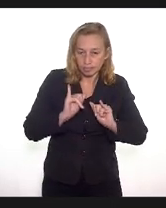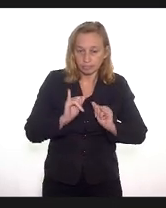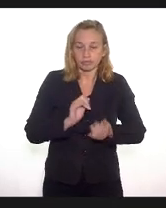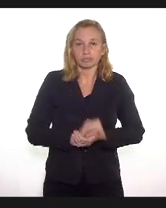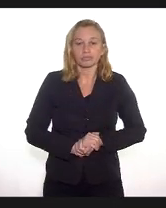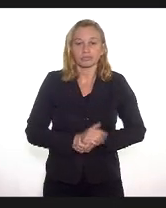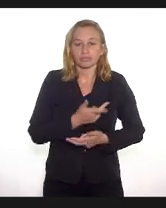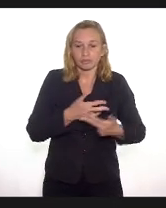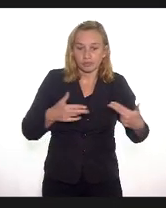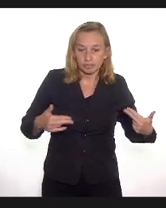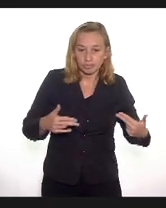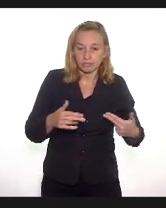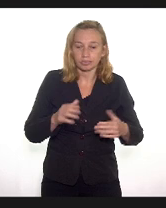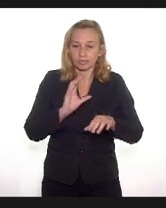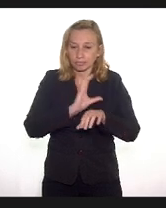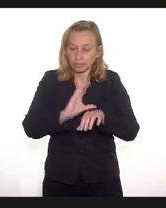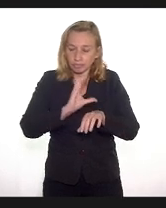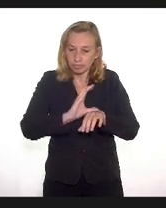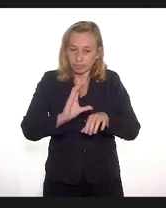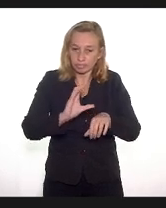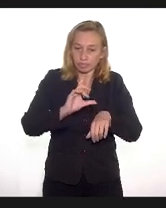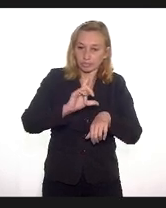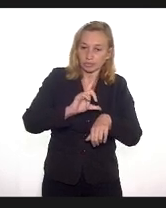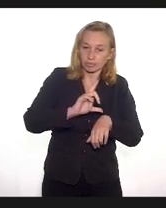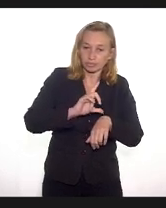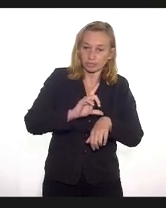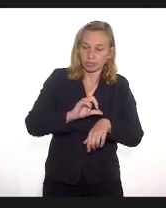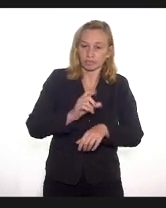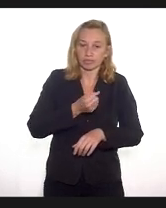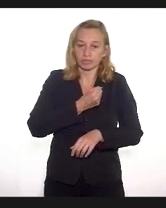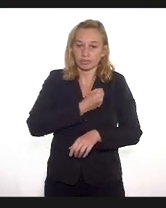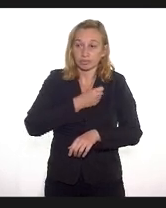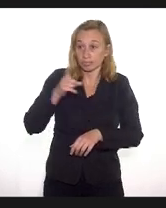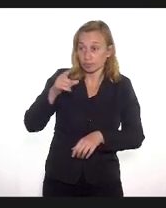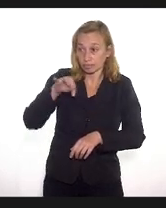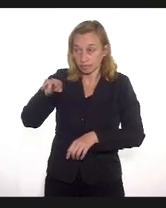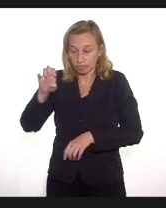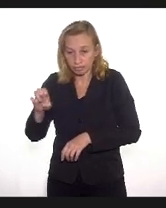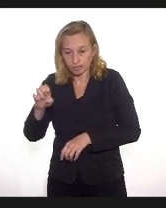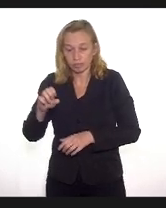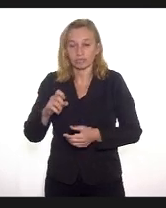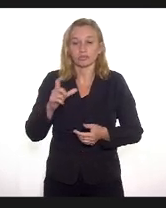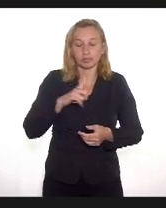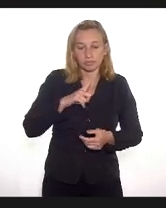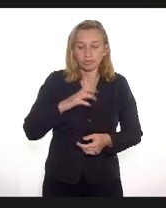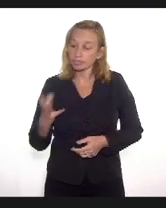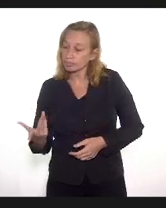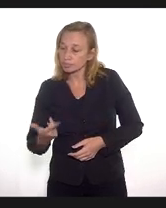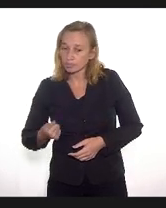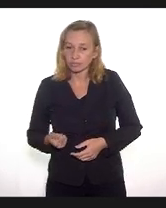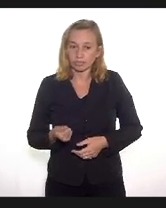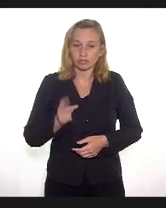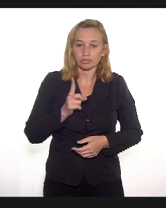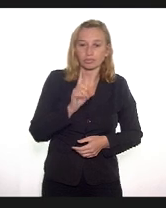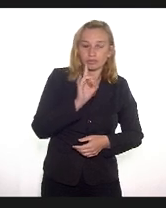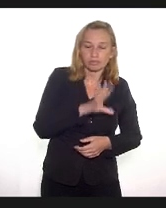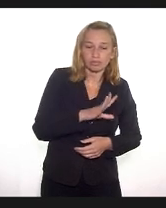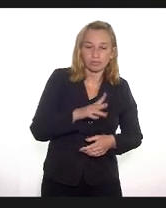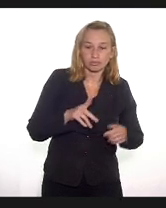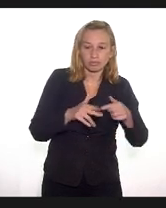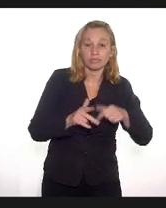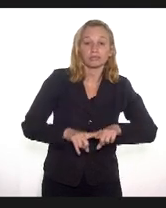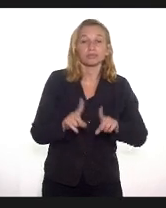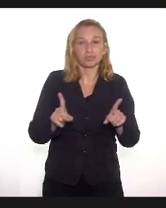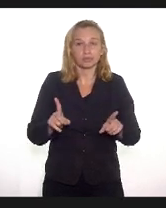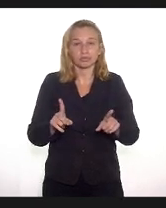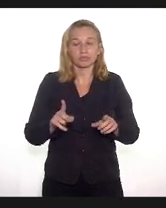que muitos dos nossos cursos têm notas elevadas lá no ENAD, ou seja, existe uma qualidade que não é só mensurada por isso,